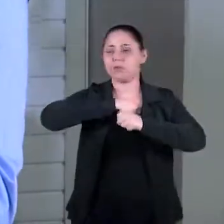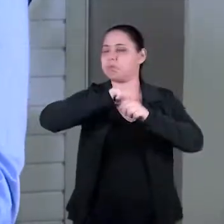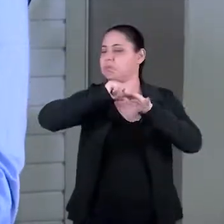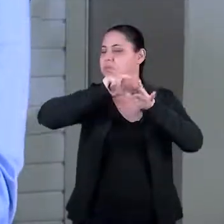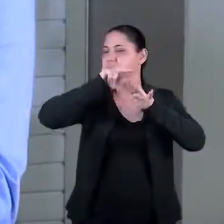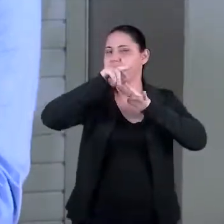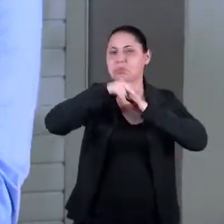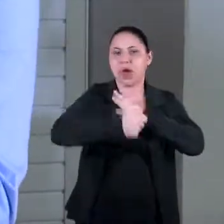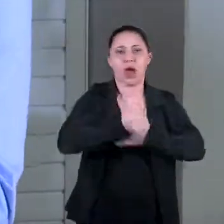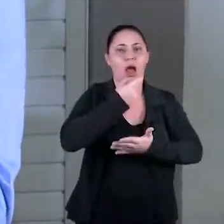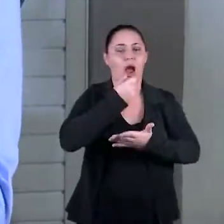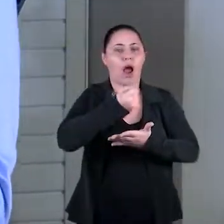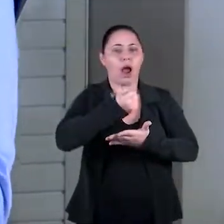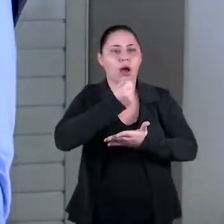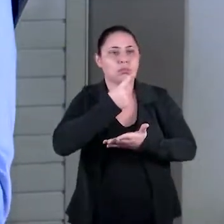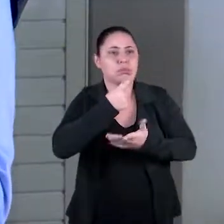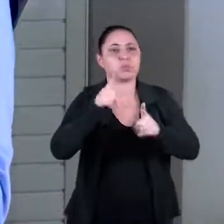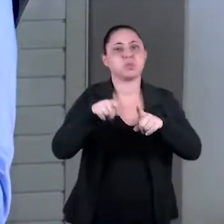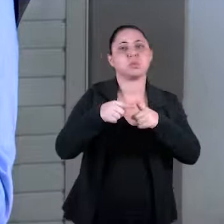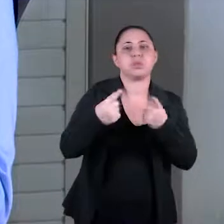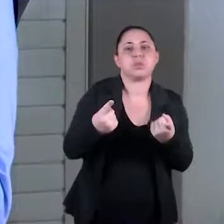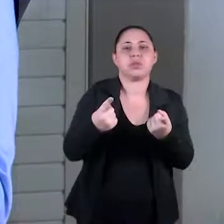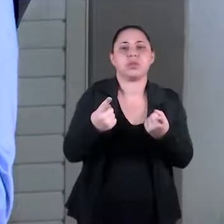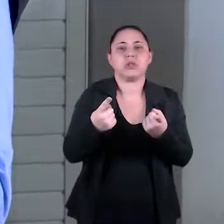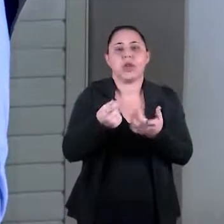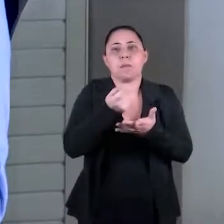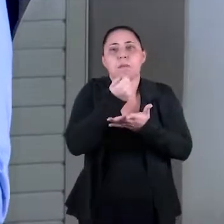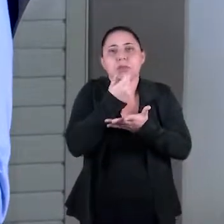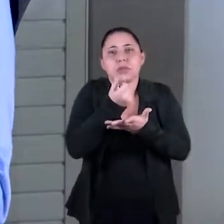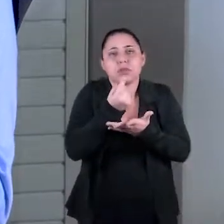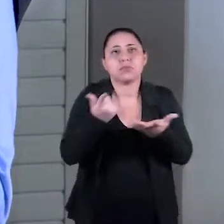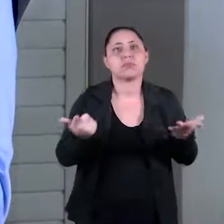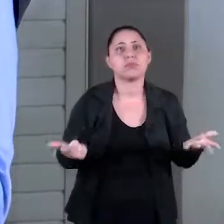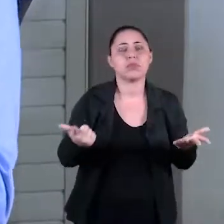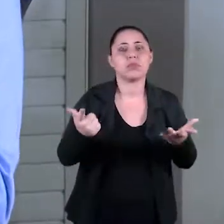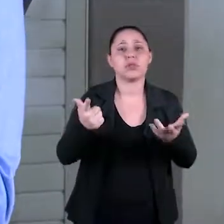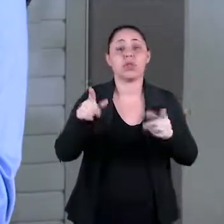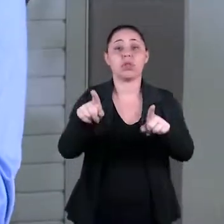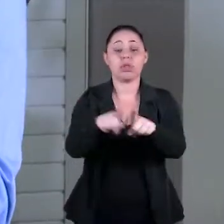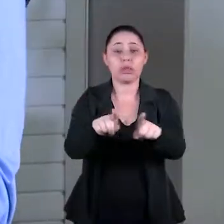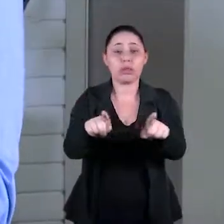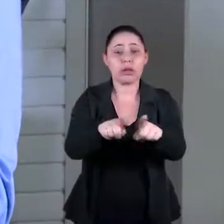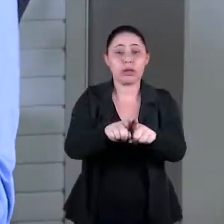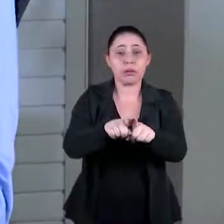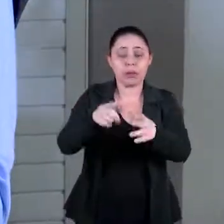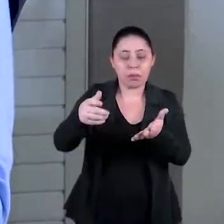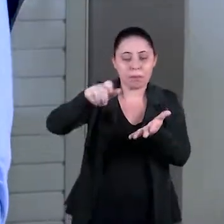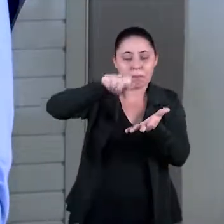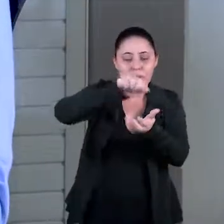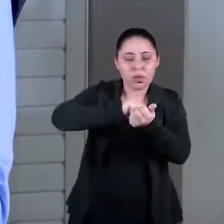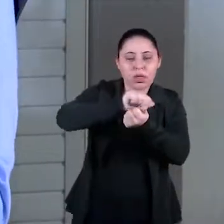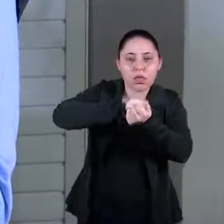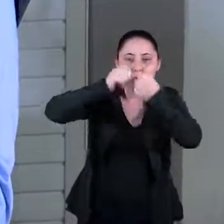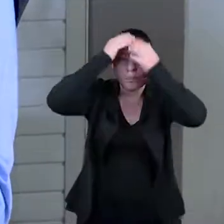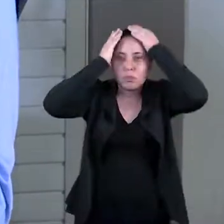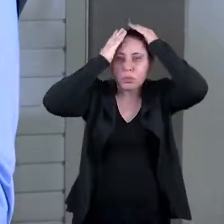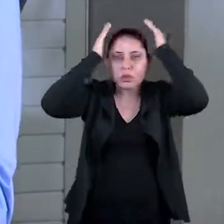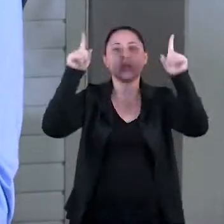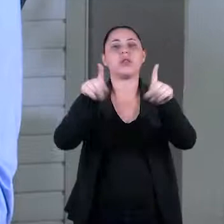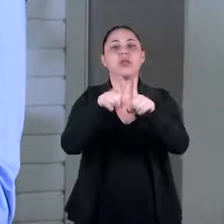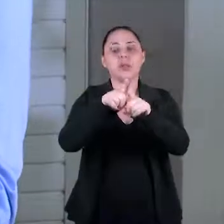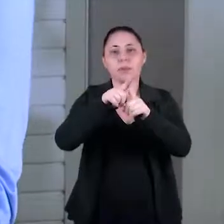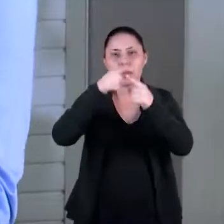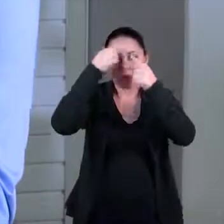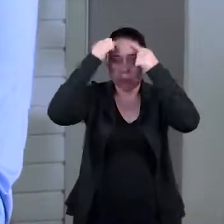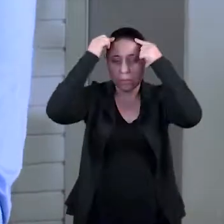medicações, loções, a tratamento cirúrgico, que seria o transplante capilar. Então assim, vai depender do estágio para a gente definir qual que é o